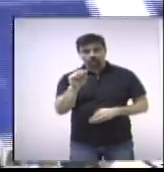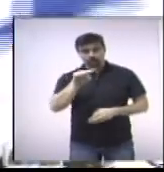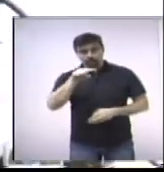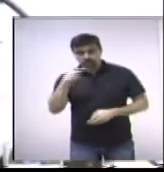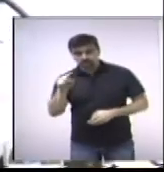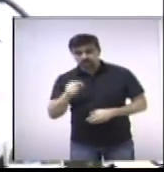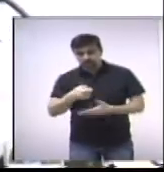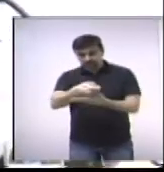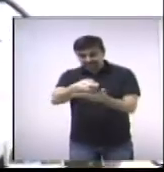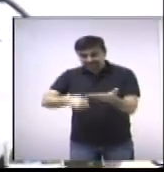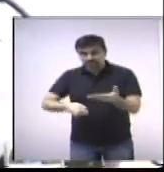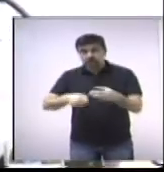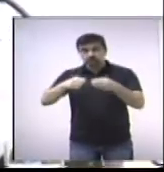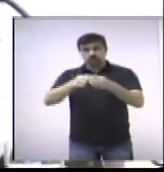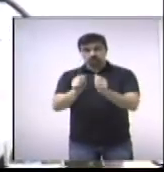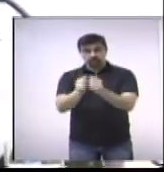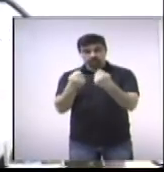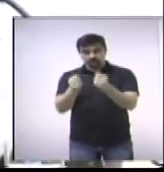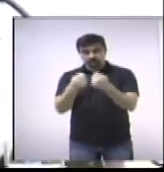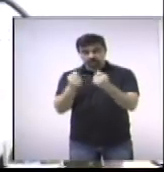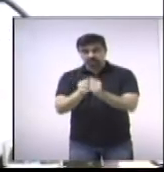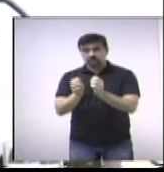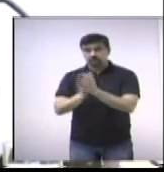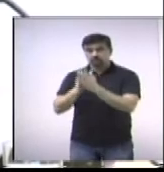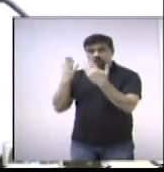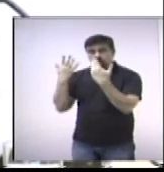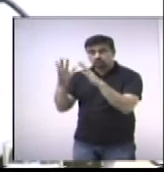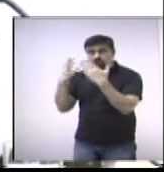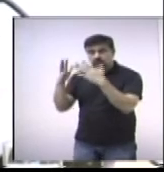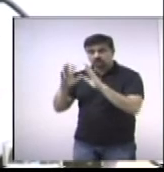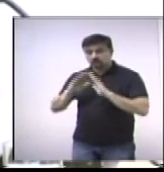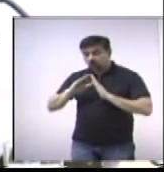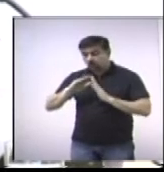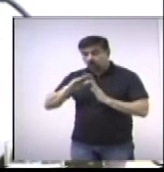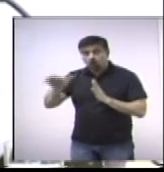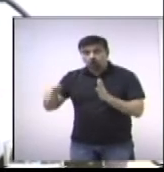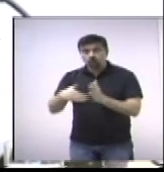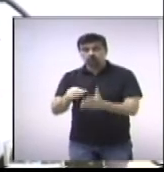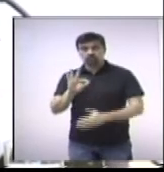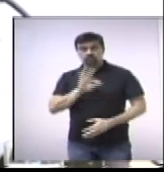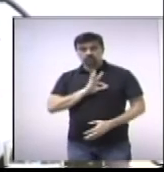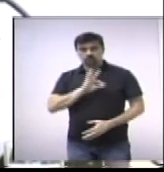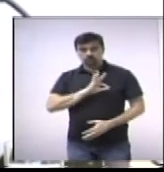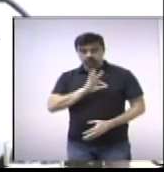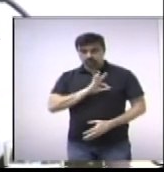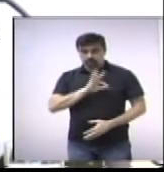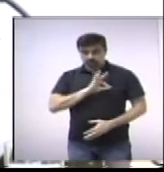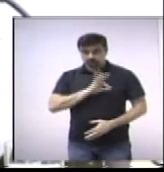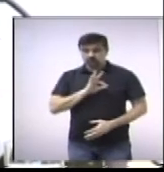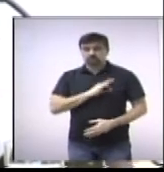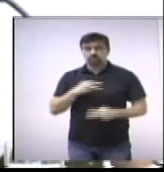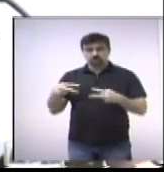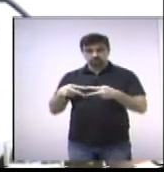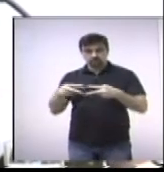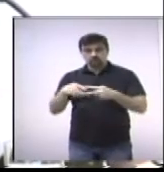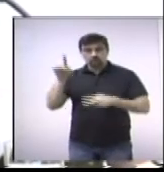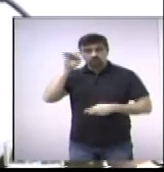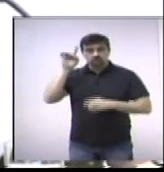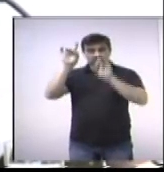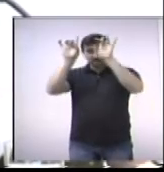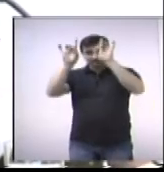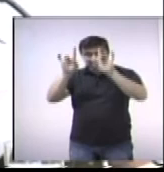do vereador Marquinho Fiorella, de congratulações com todos os policiais civis e militares do município pela passagem do Dia Nacional